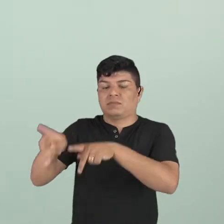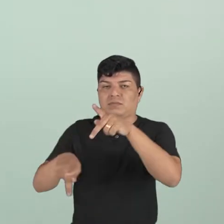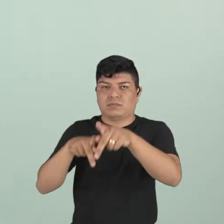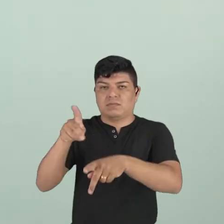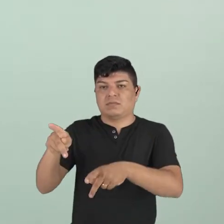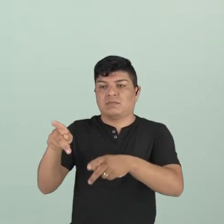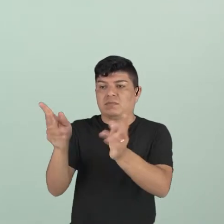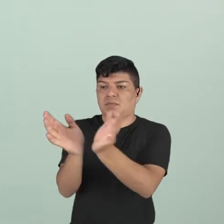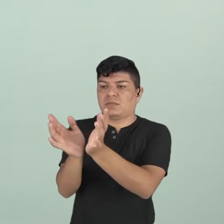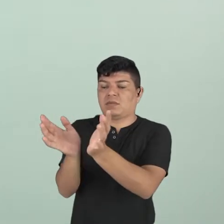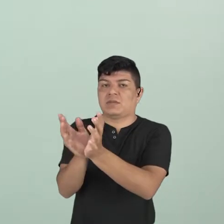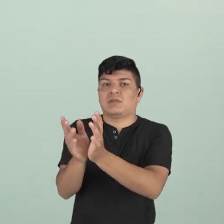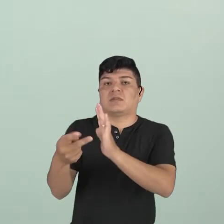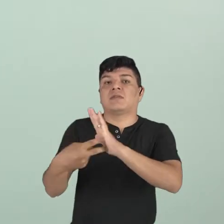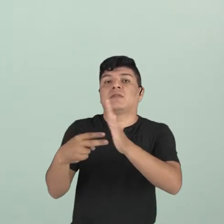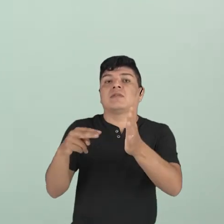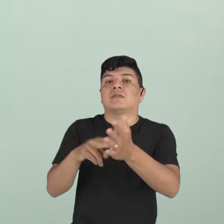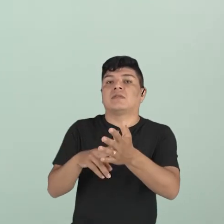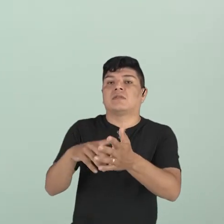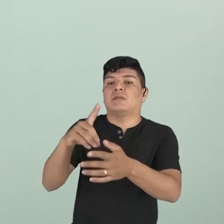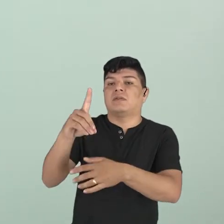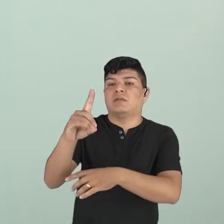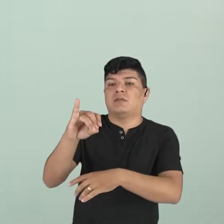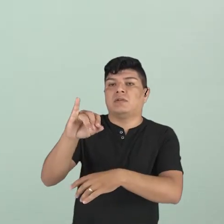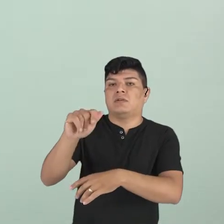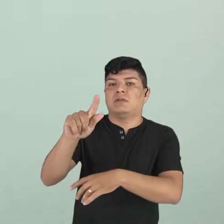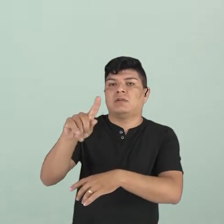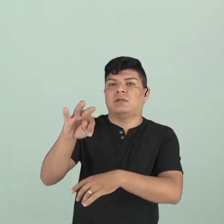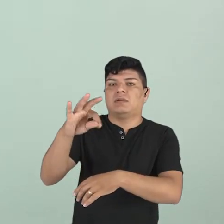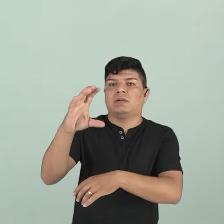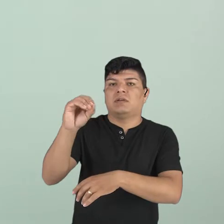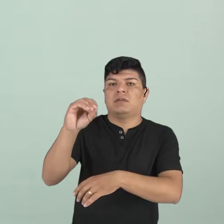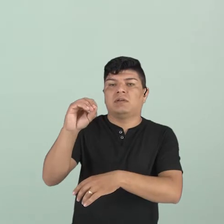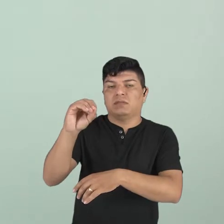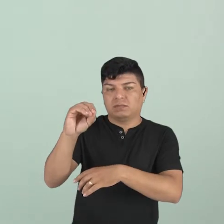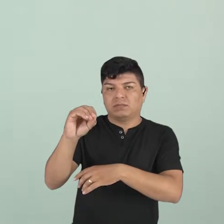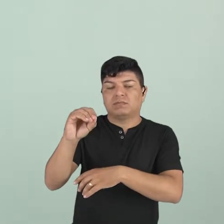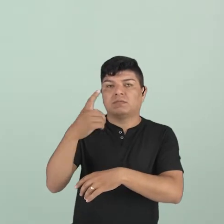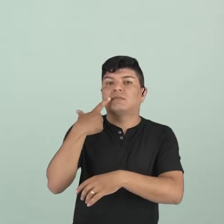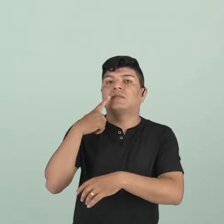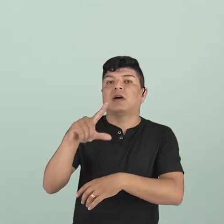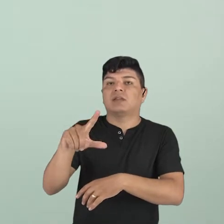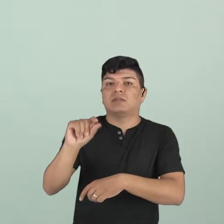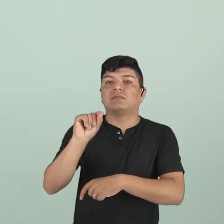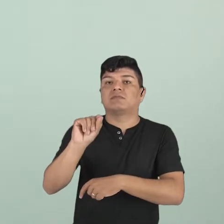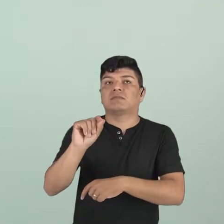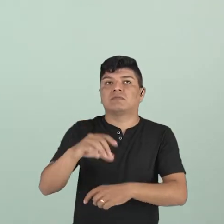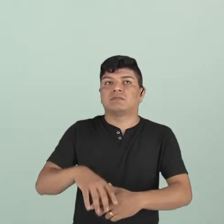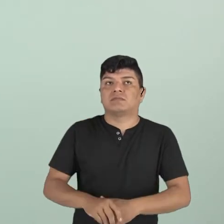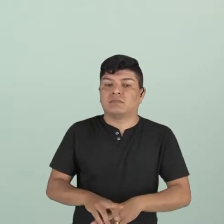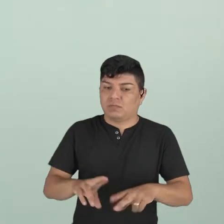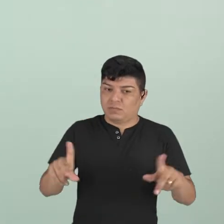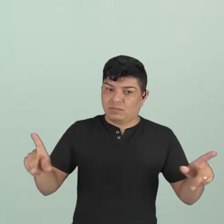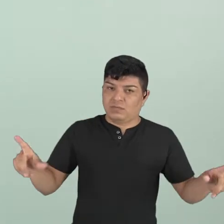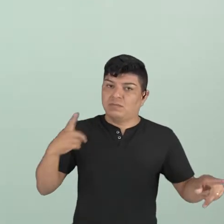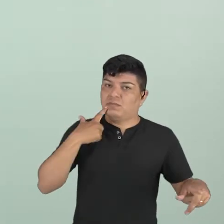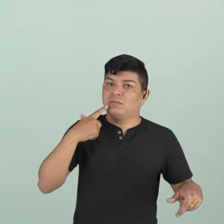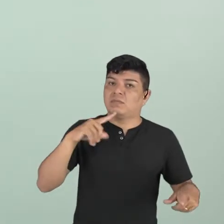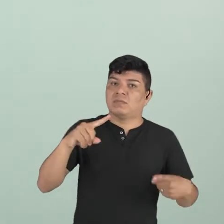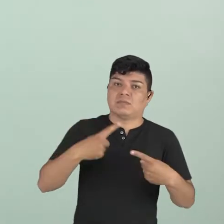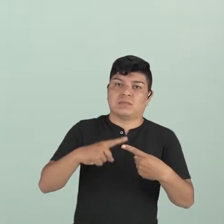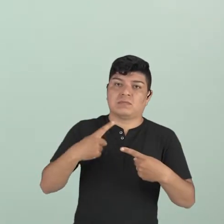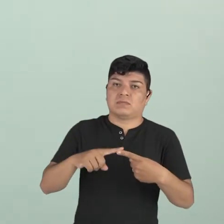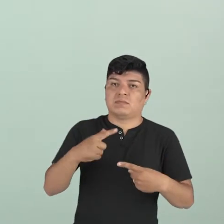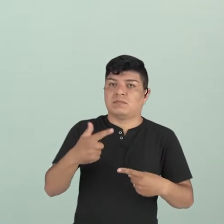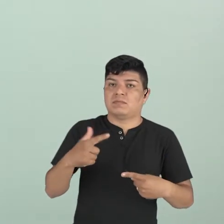dialetos, né? O que é o dialeto? É uma língua, né? Aliás, perdão. O dialeto, ele é diferente da língua porque ele